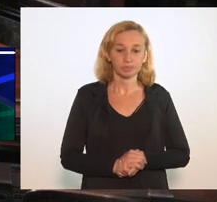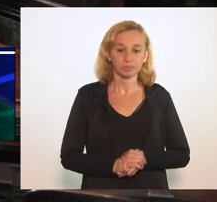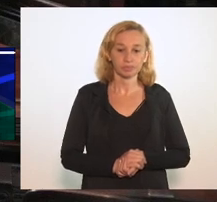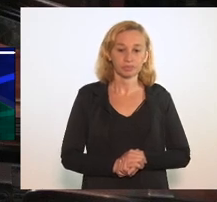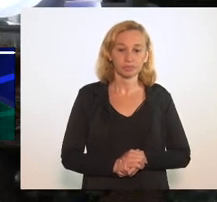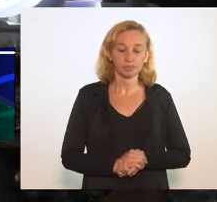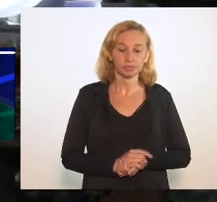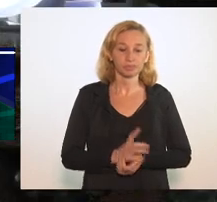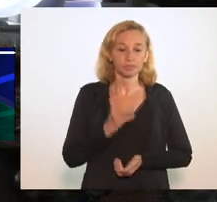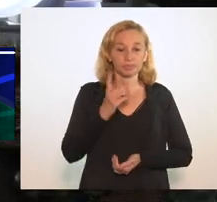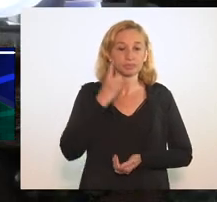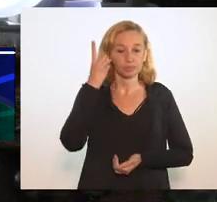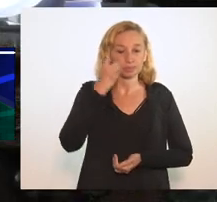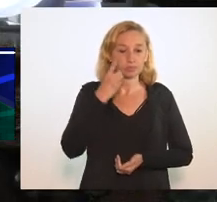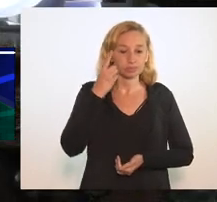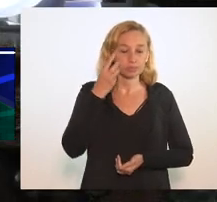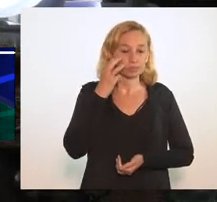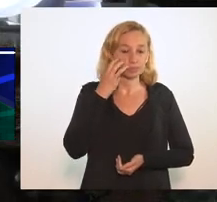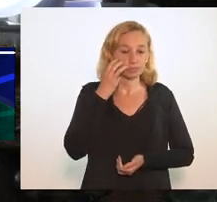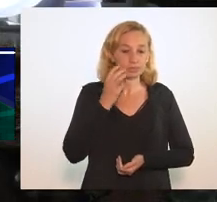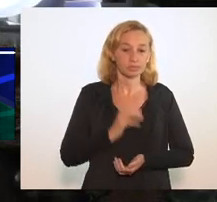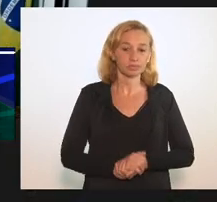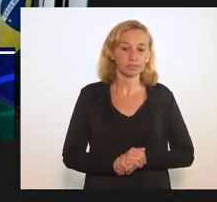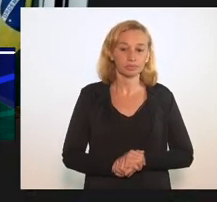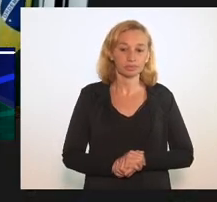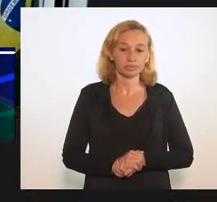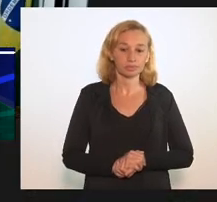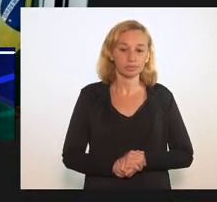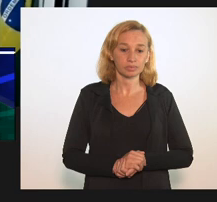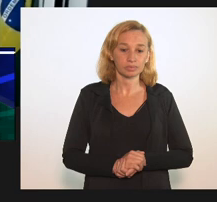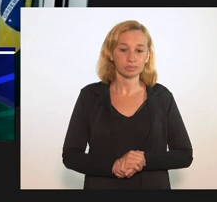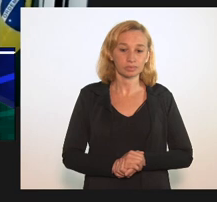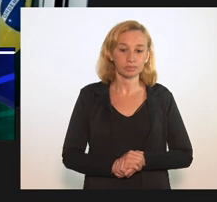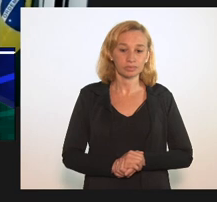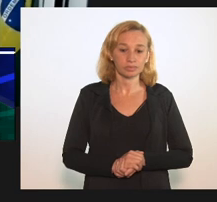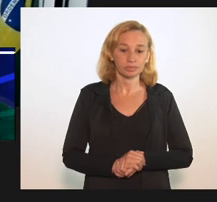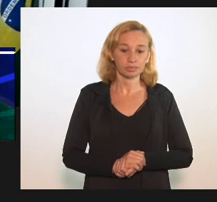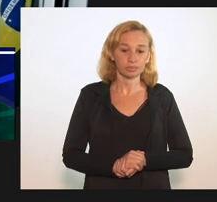Deputado Valdec Carneiro.